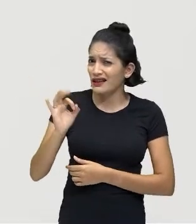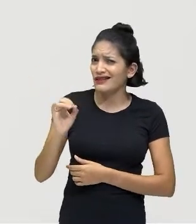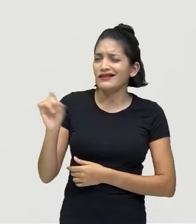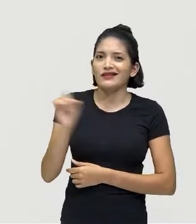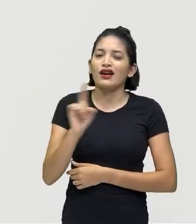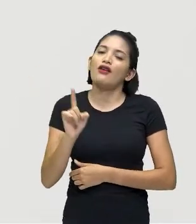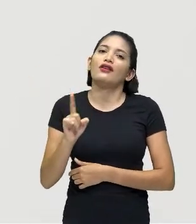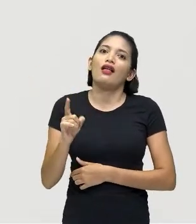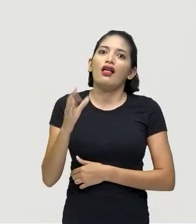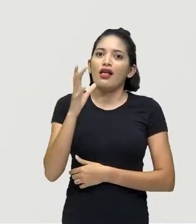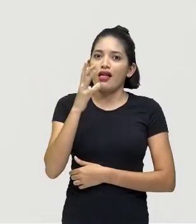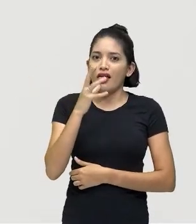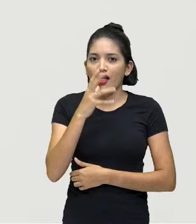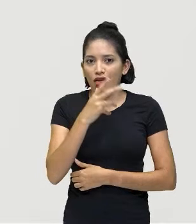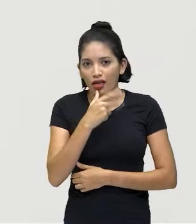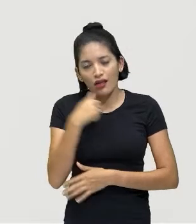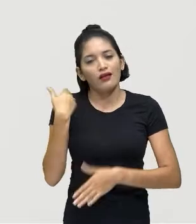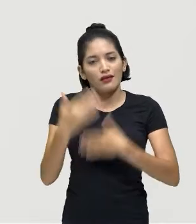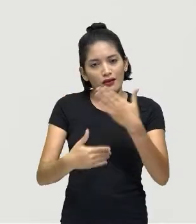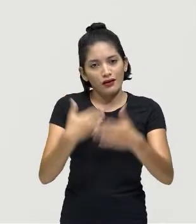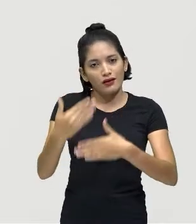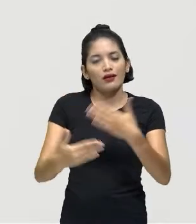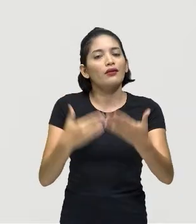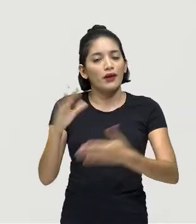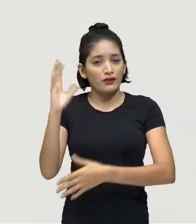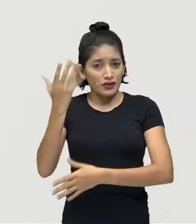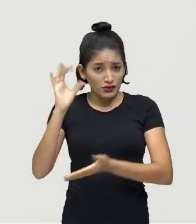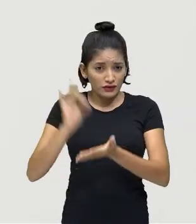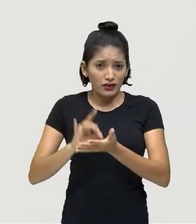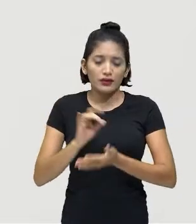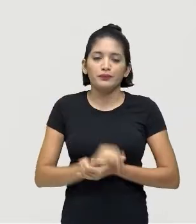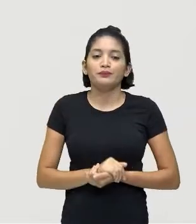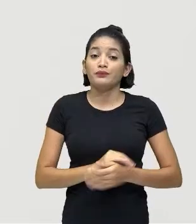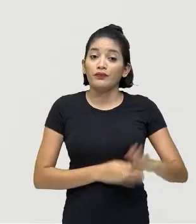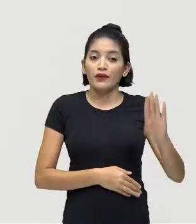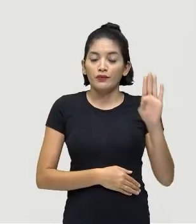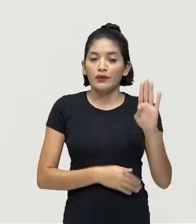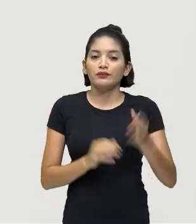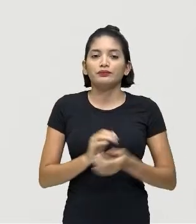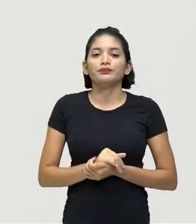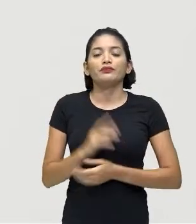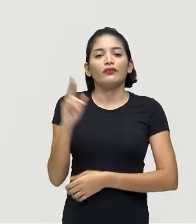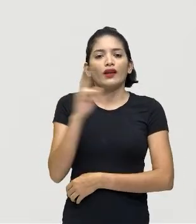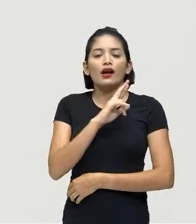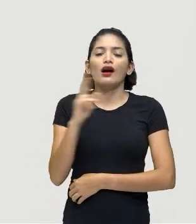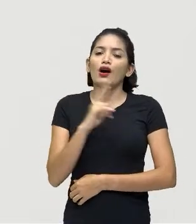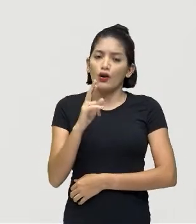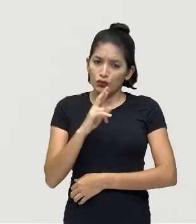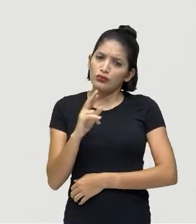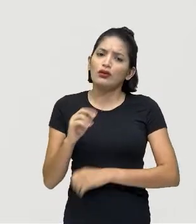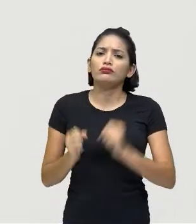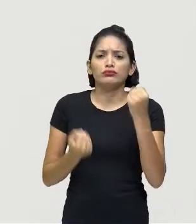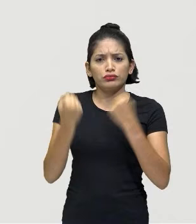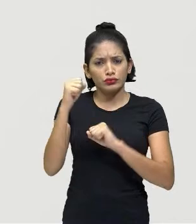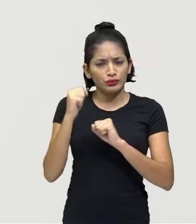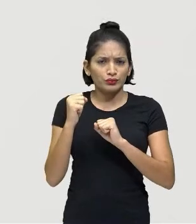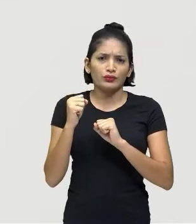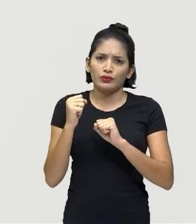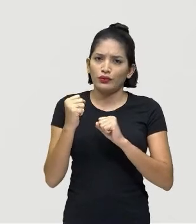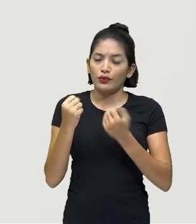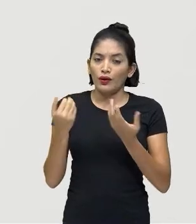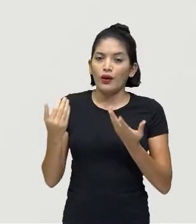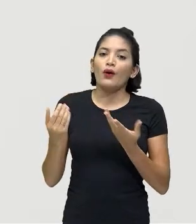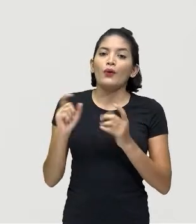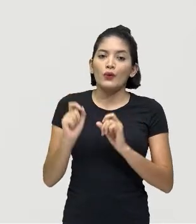que foi um longo processo para se estabilizar, né? A alternativa B diz o seguinte: a Rússia recém-industrializada, foi